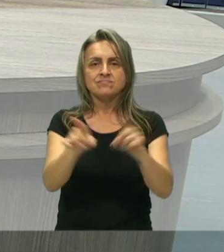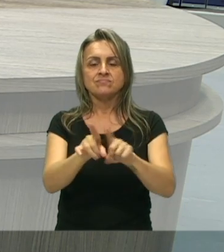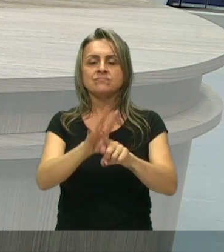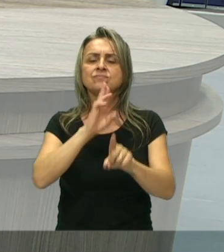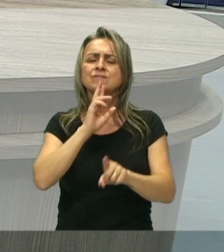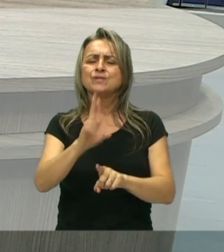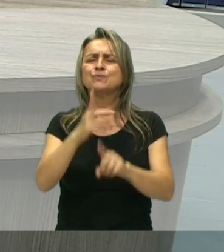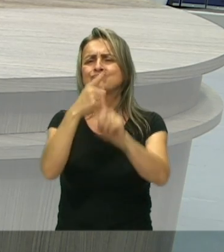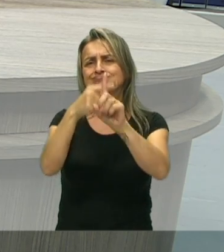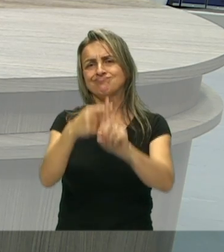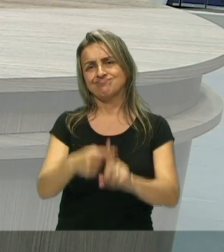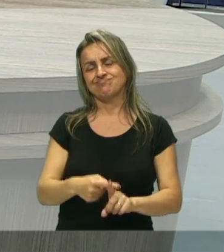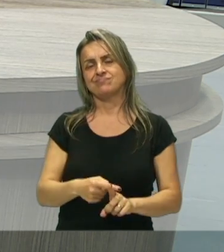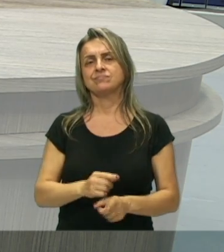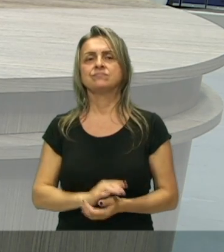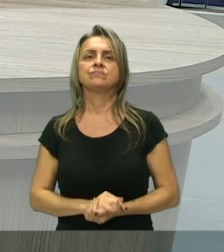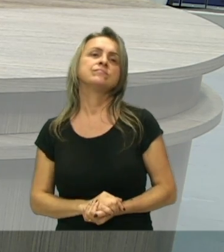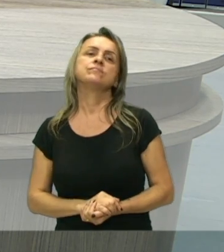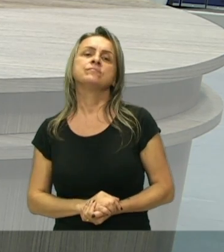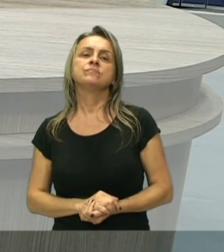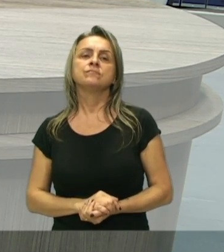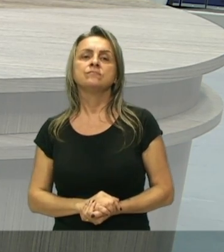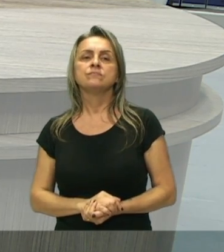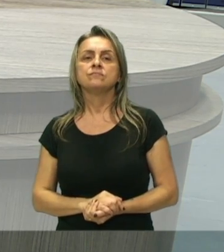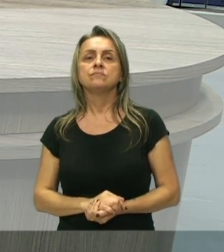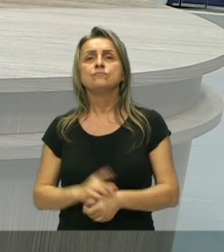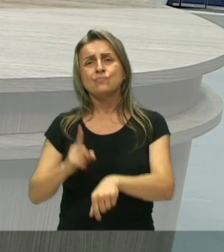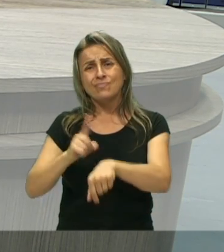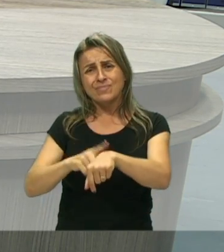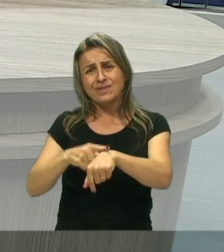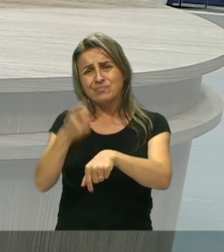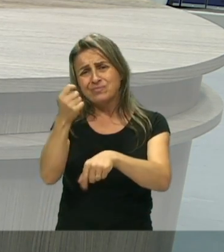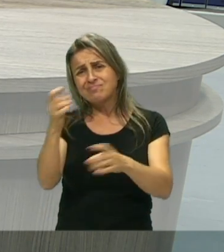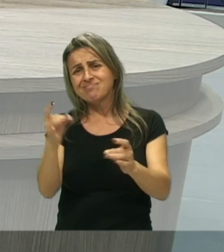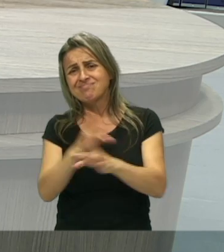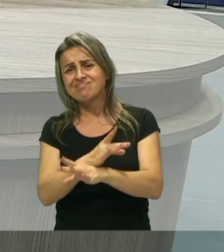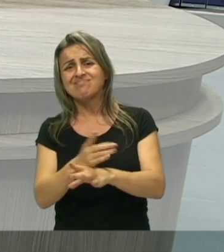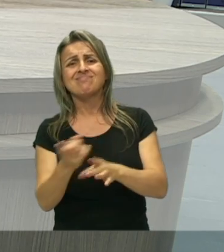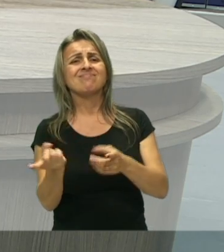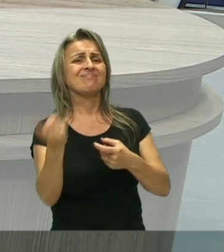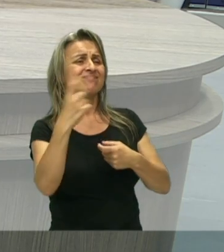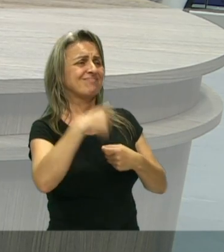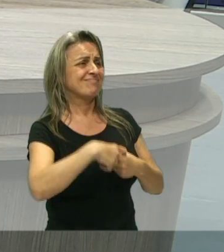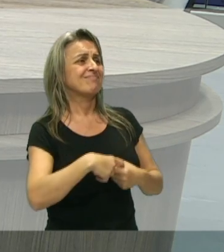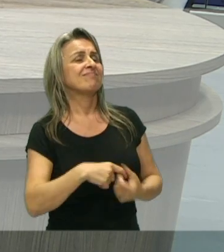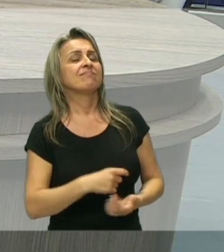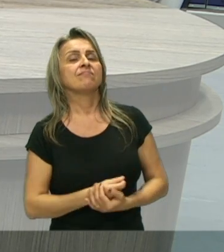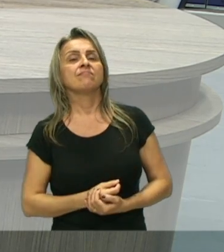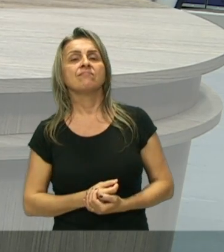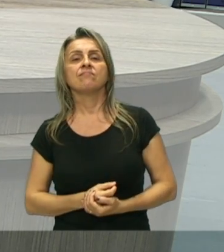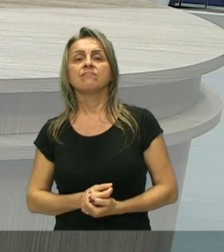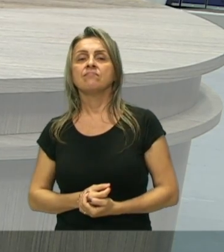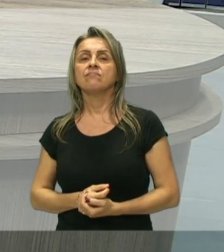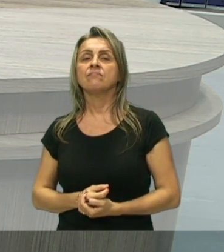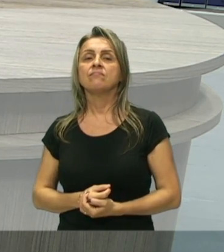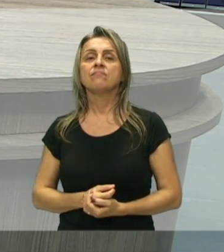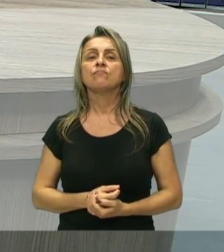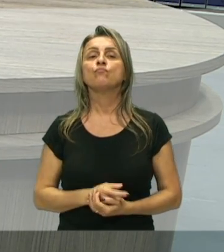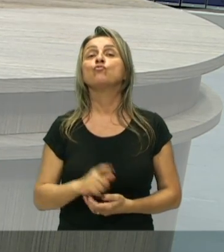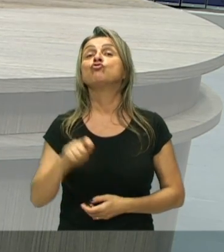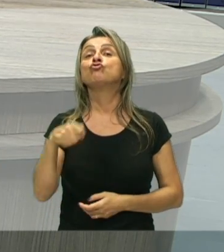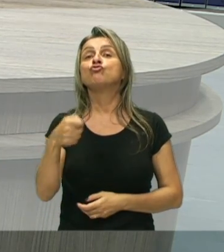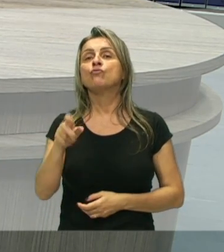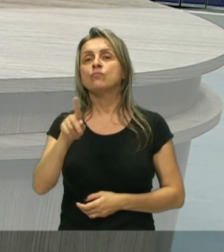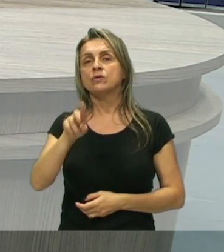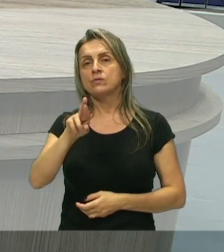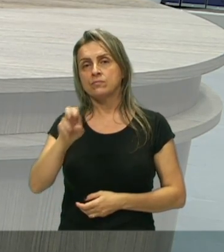melhores. Bom, agora voltando assim, porque nosso tempo já está quase se esgotando outra vez, com relação às pré-conferências,